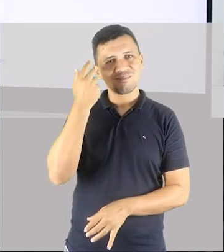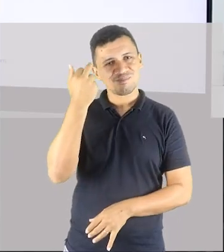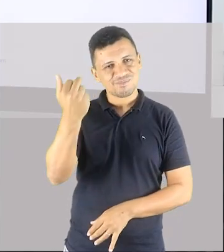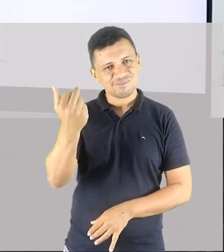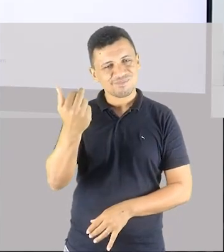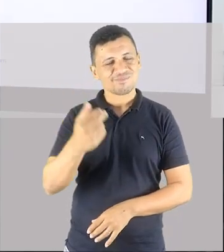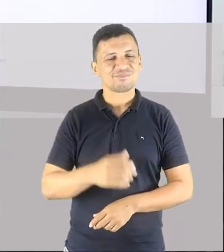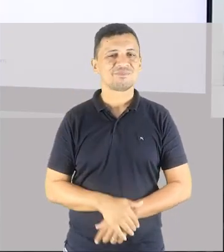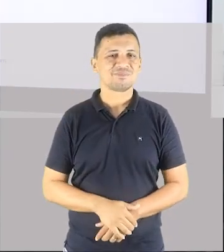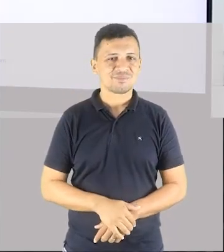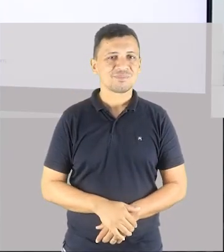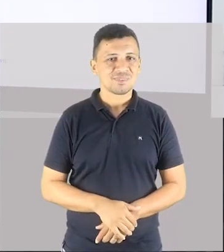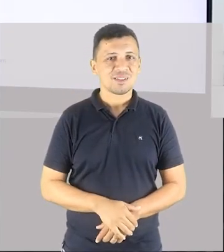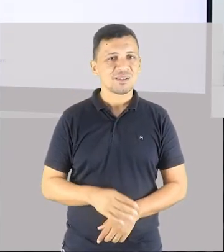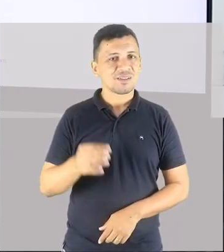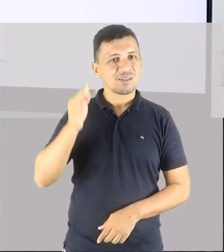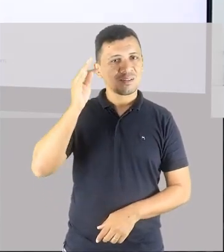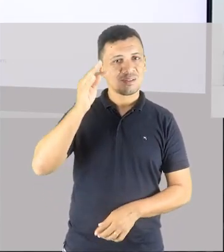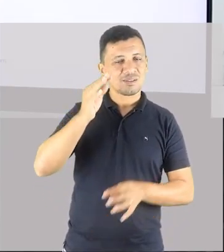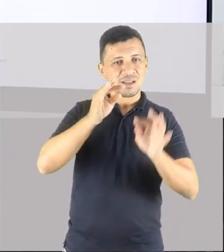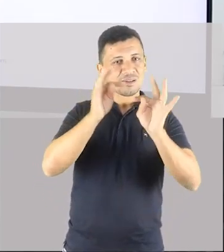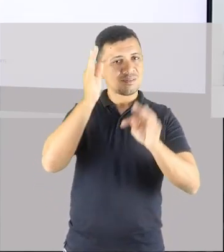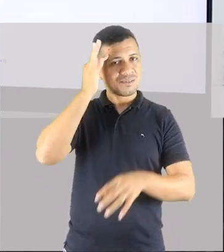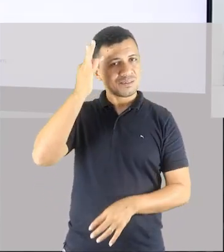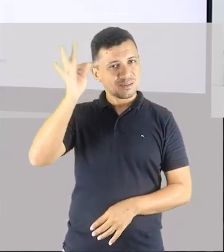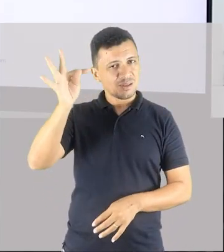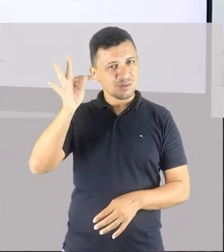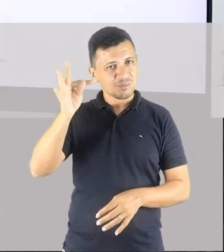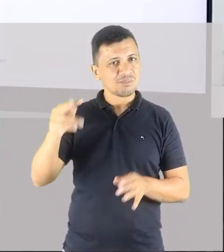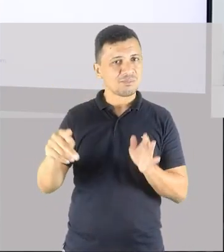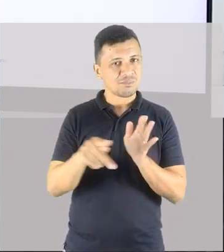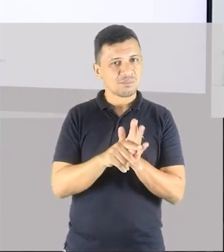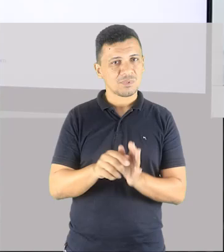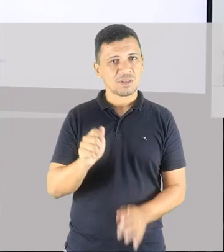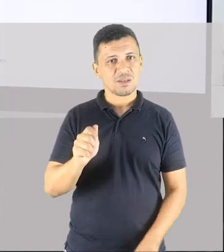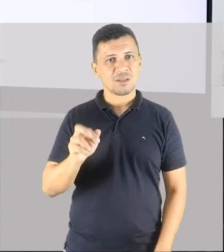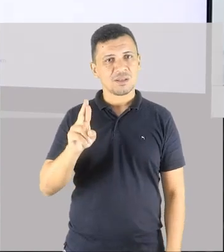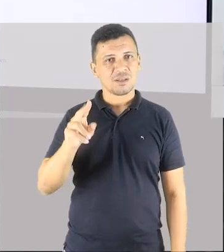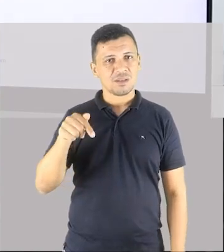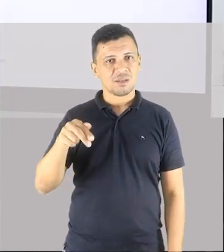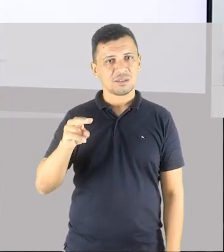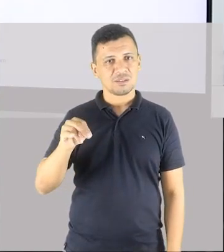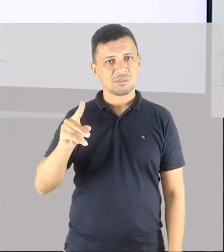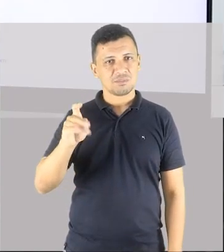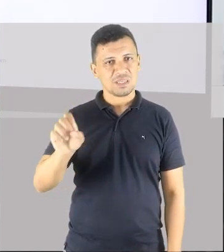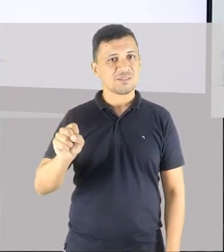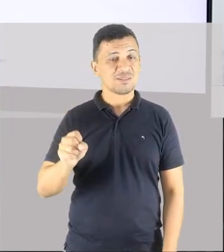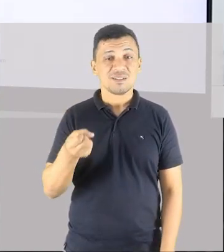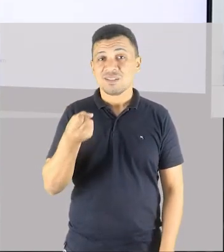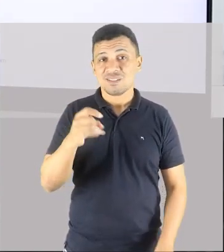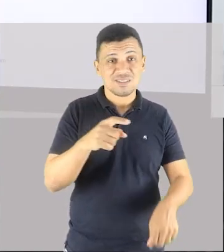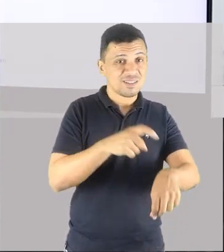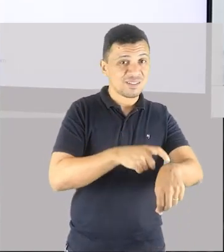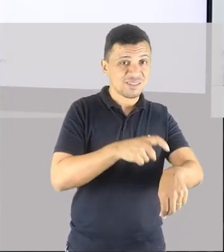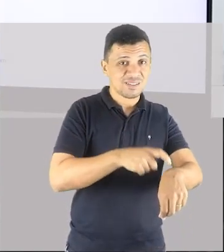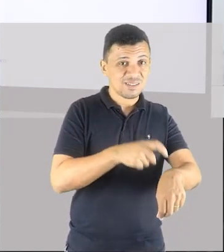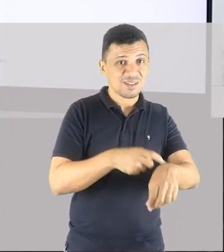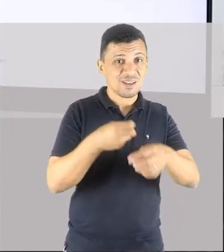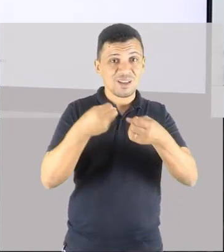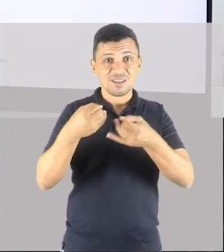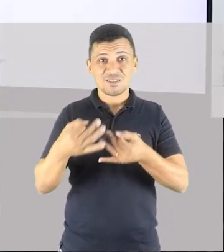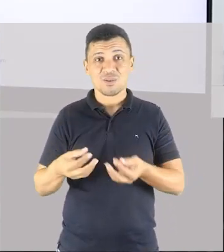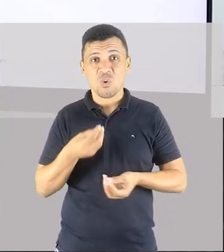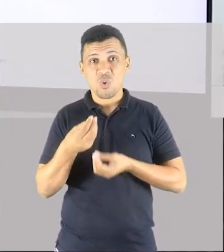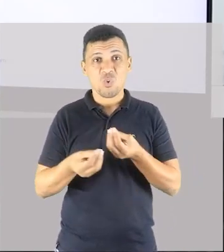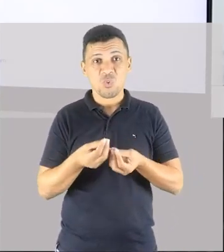vocês sobre o Teorema de Arquimedes. Se nós tivéssemos um pouquinho mais de tempo, eu iria falar como foi que ele conseguiu resolver